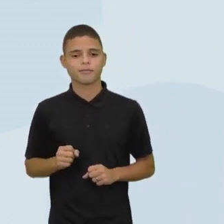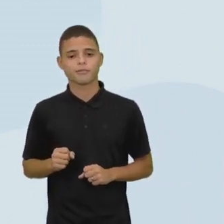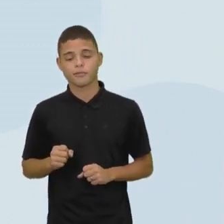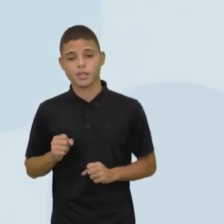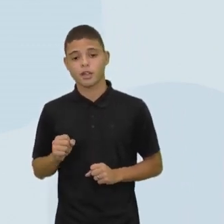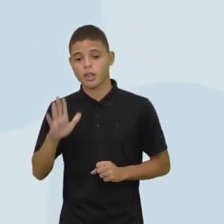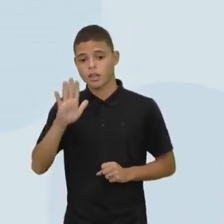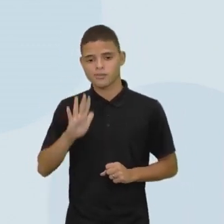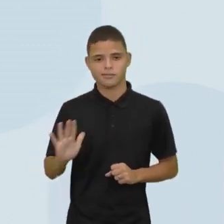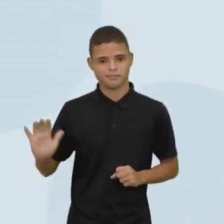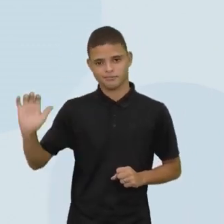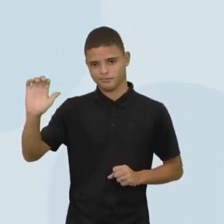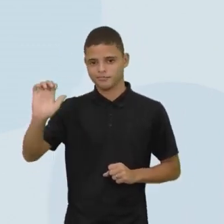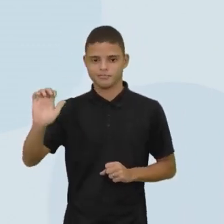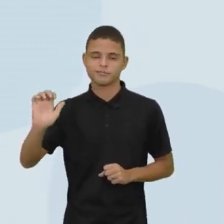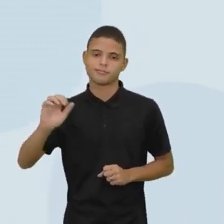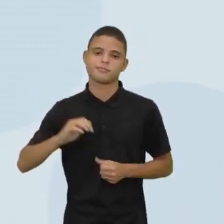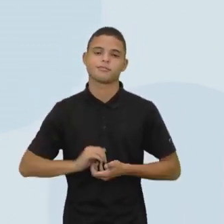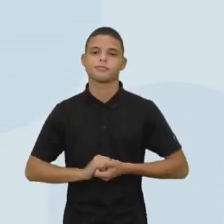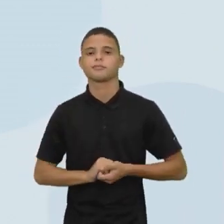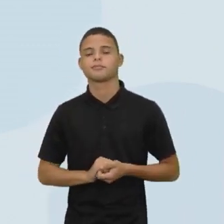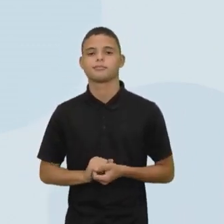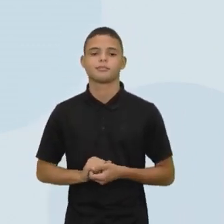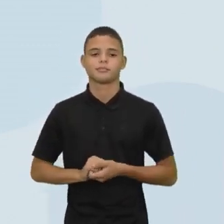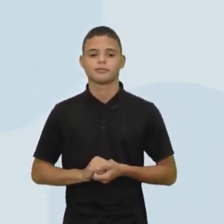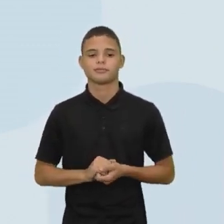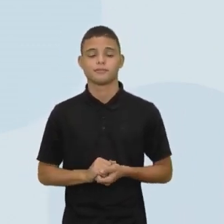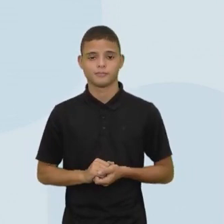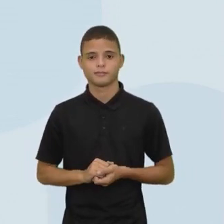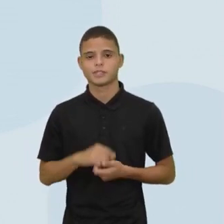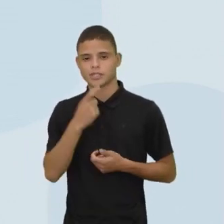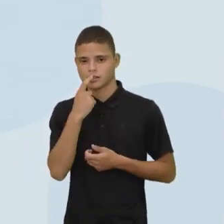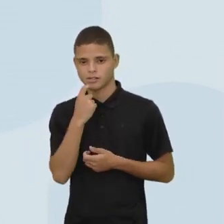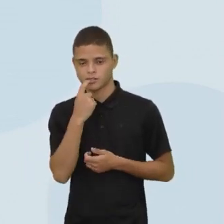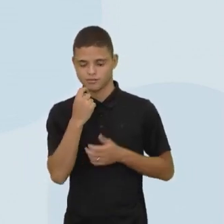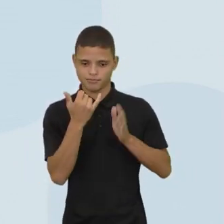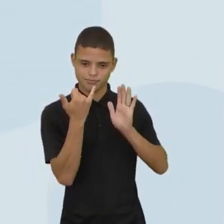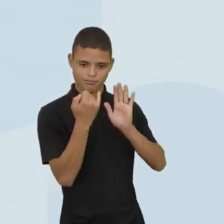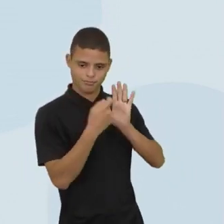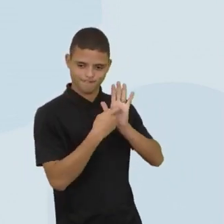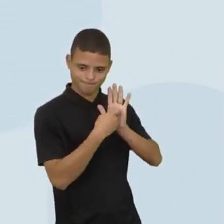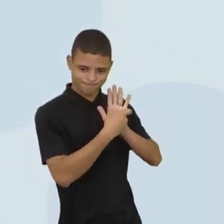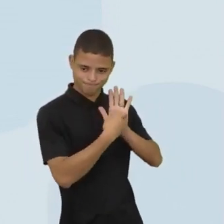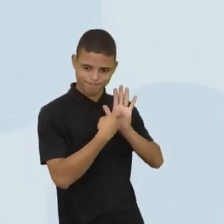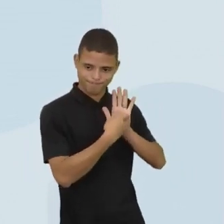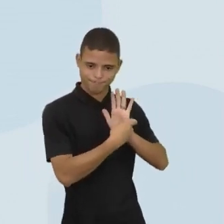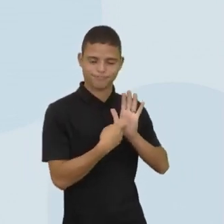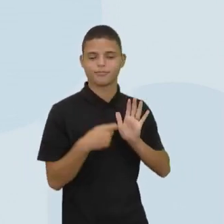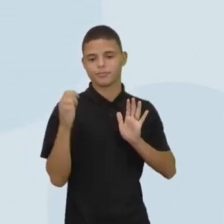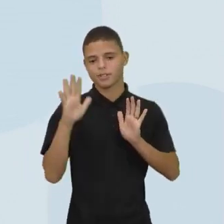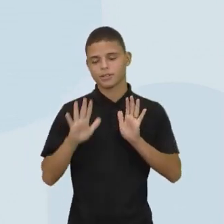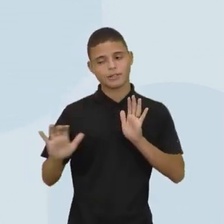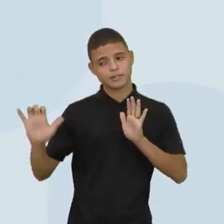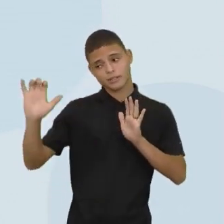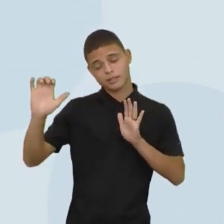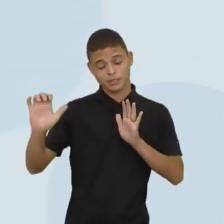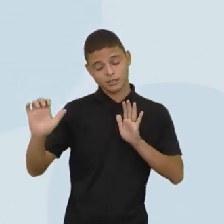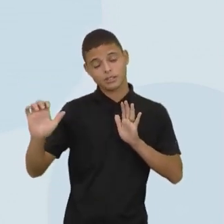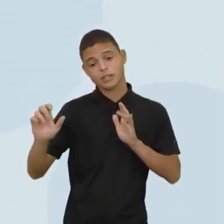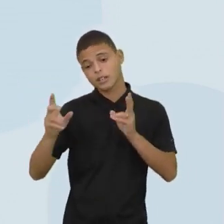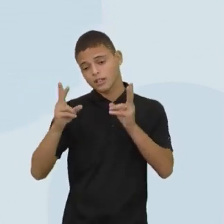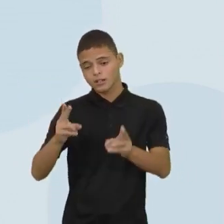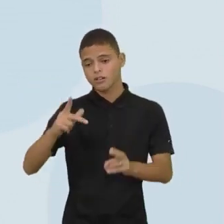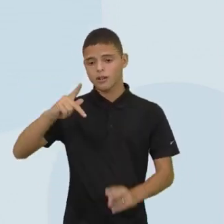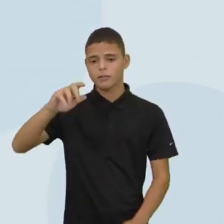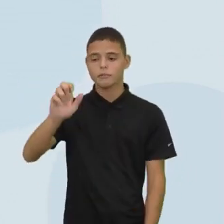aqui é a Europa. Opa, vamos lá na canetinha. Aqui é a Europa. A Europa é considerada fisicamente uma